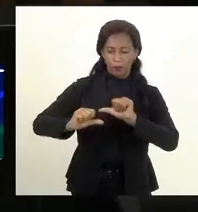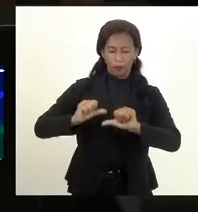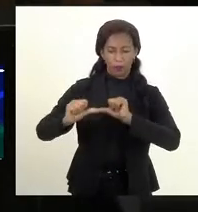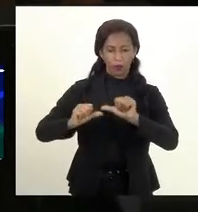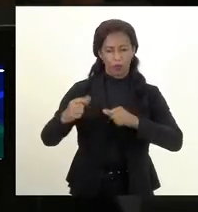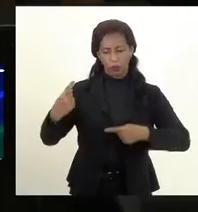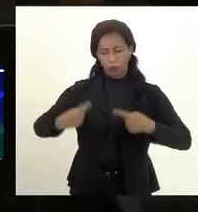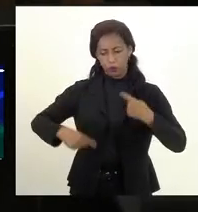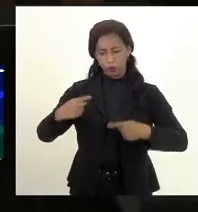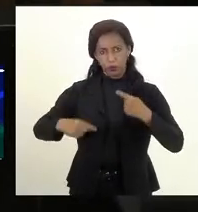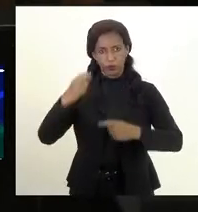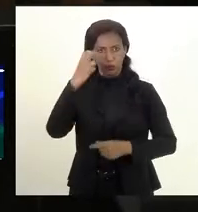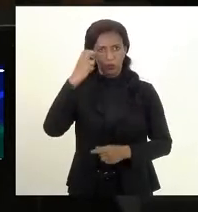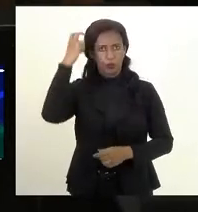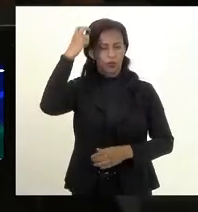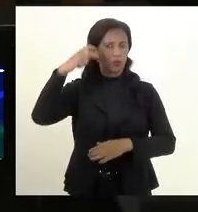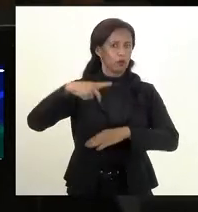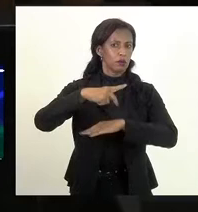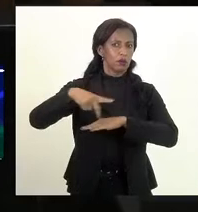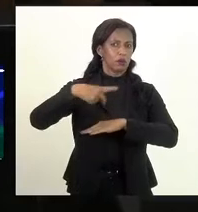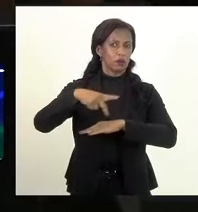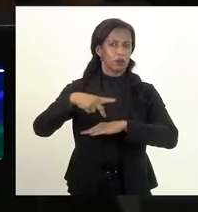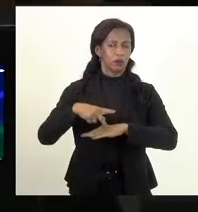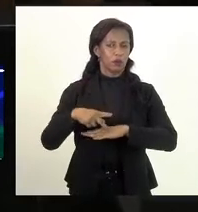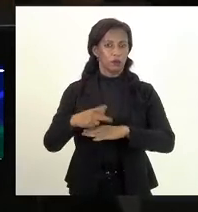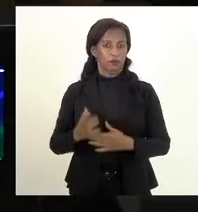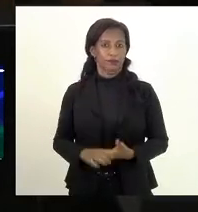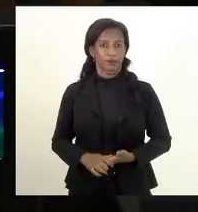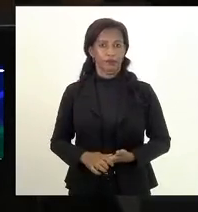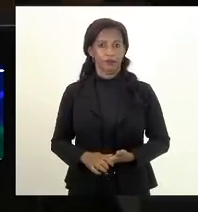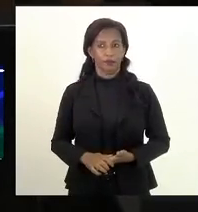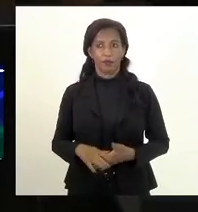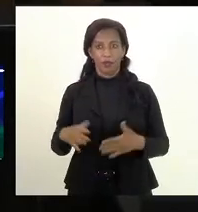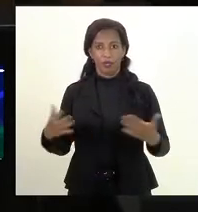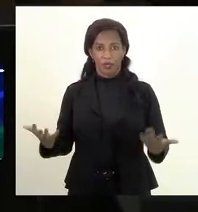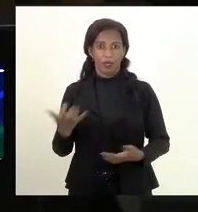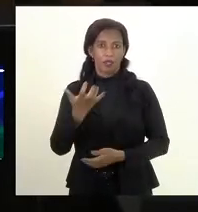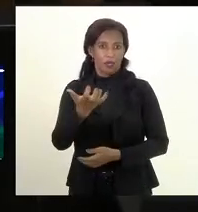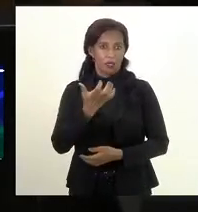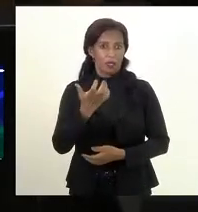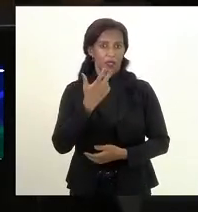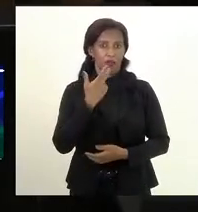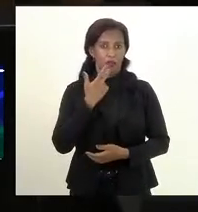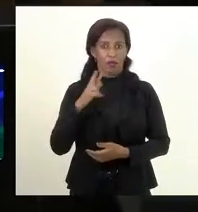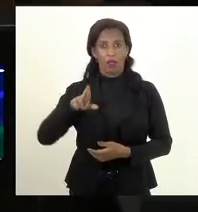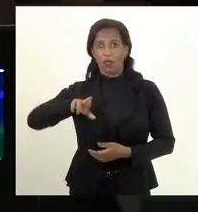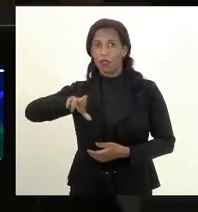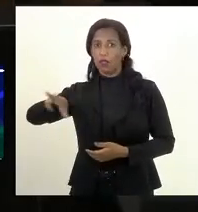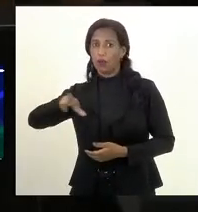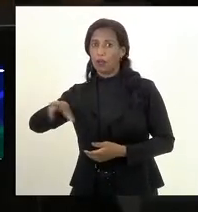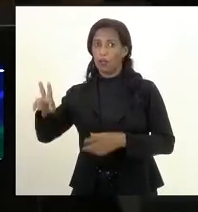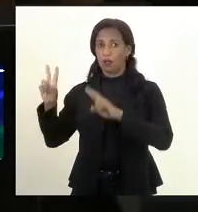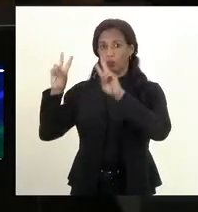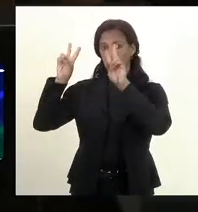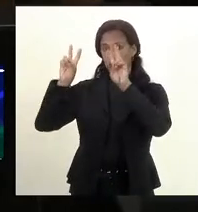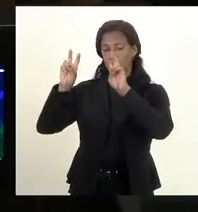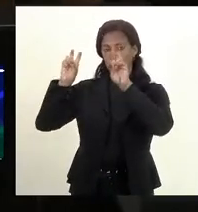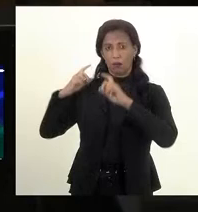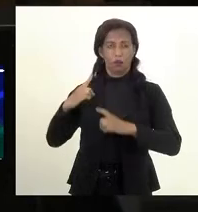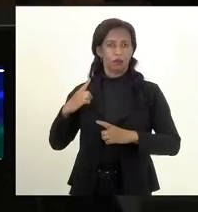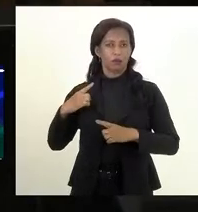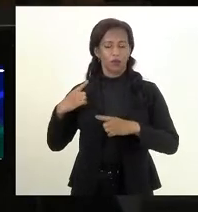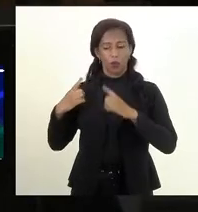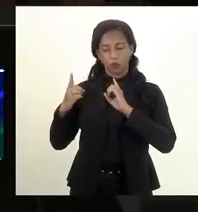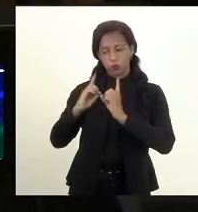cultura do país e aí faço questão de dizer não é não foi esse o tema da discussão lá